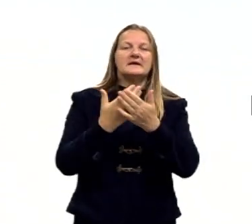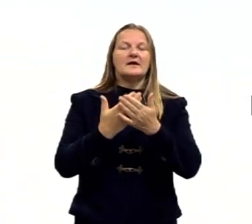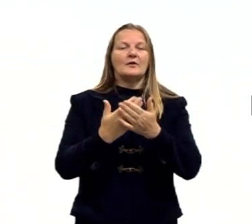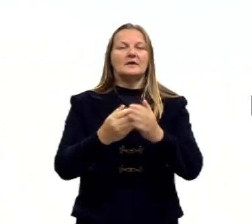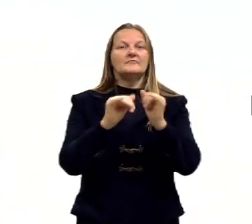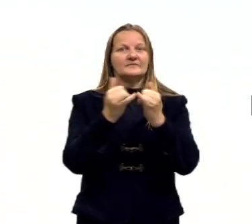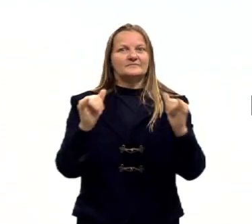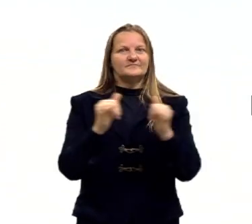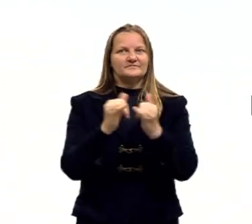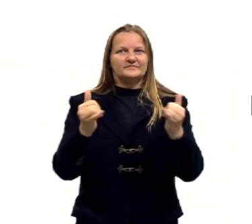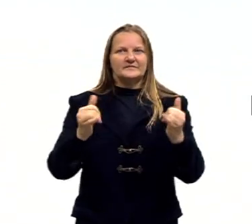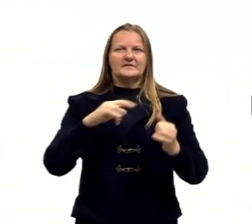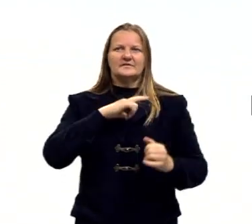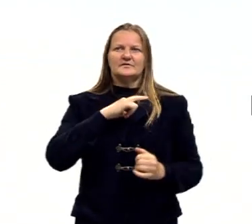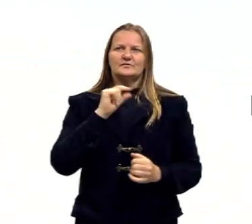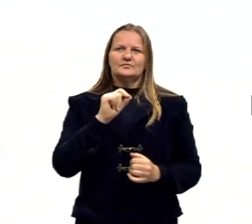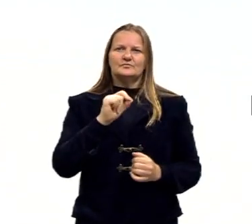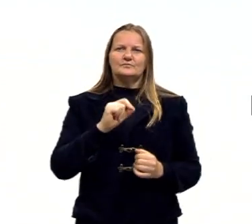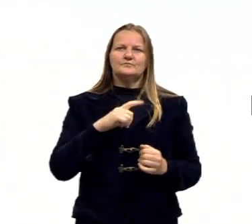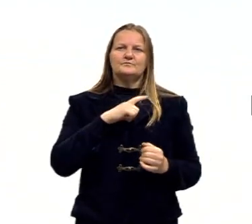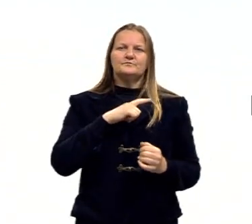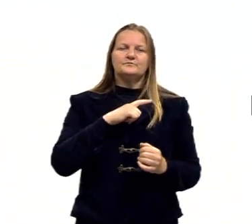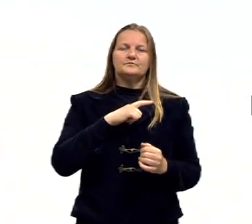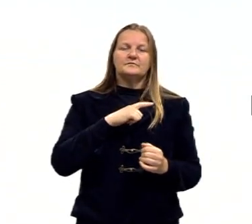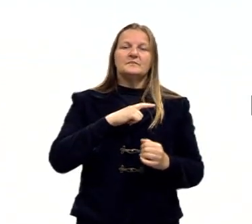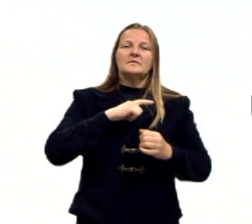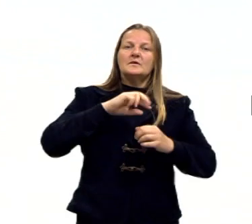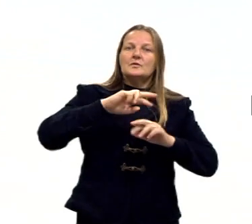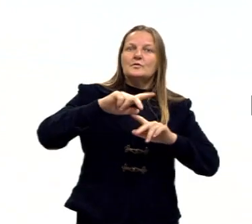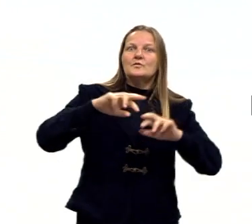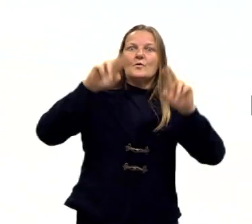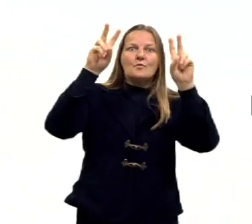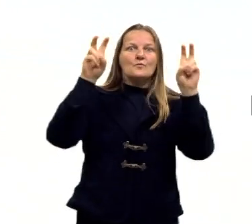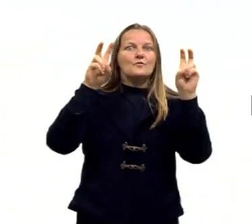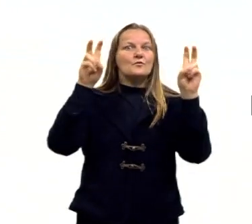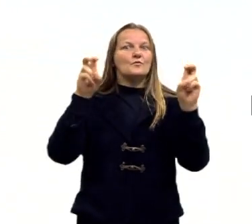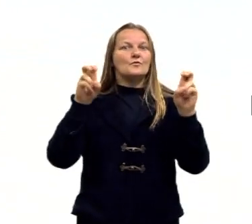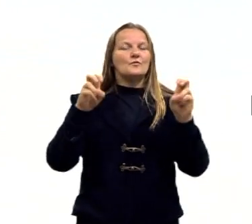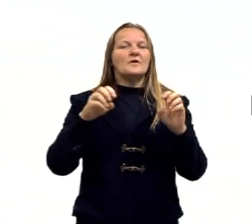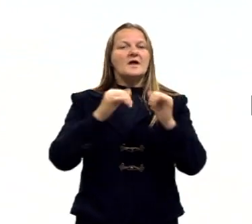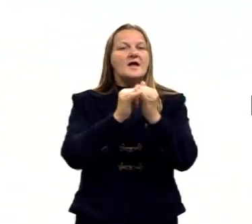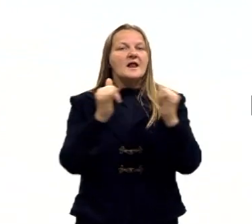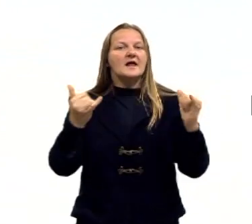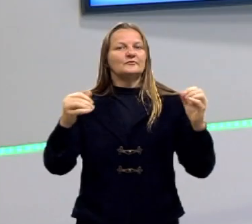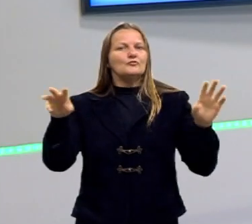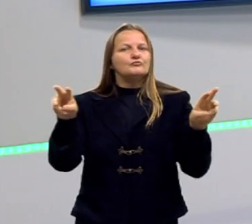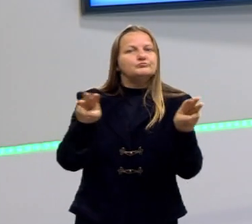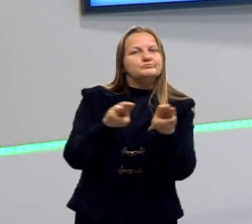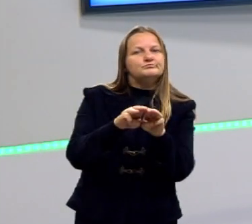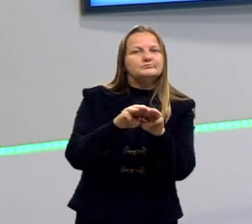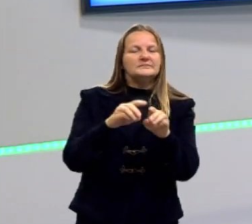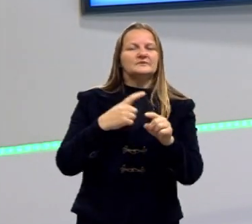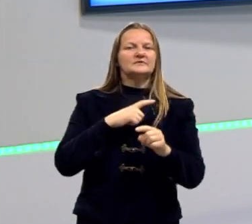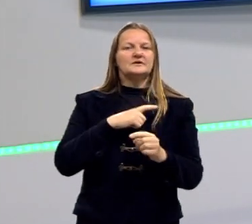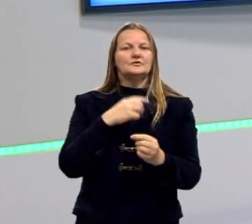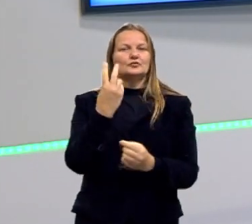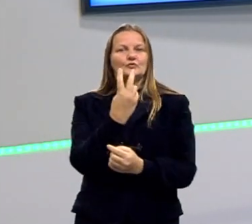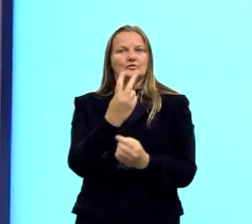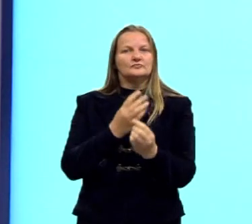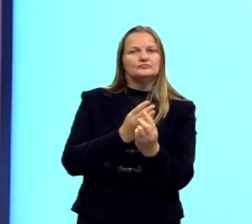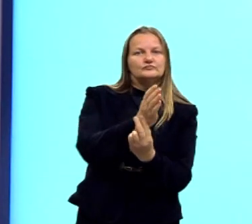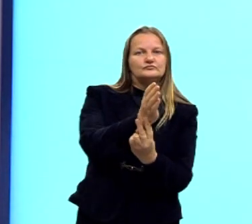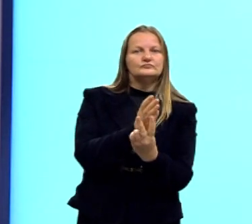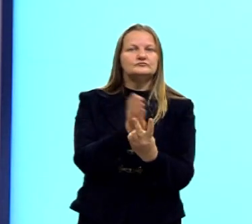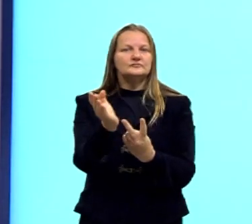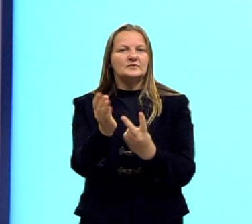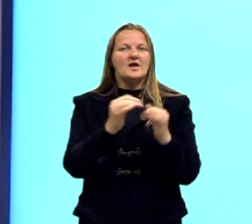eletricidade não é que na verdade é a temática maior né eletromagnetismo ela é composta então pelas duas coisas